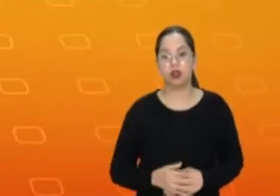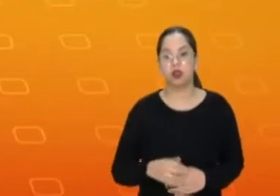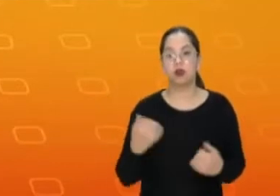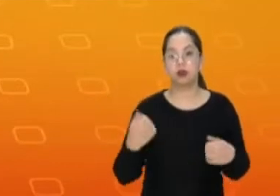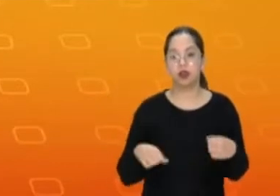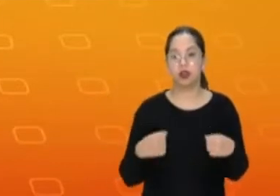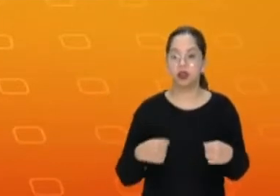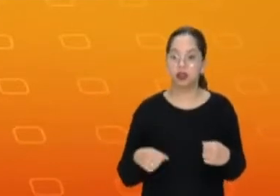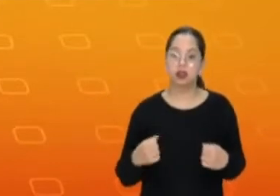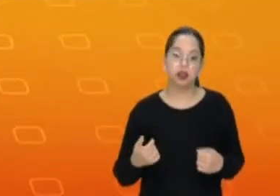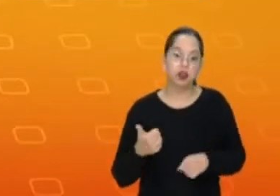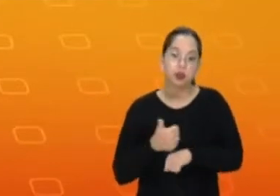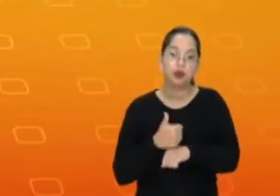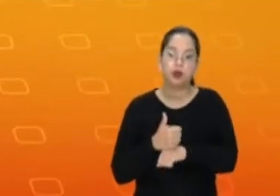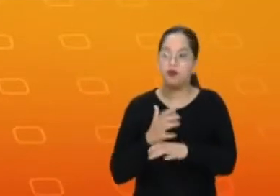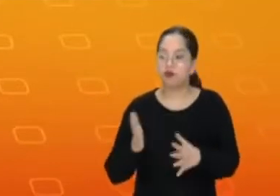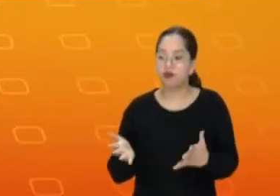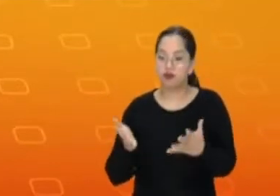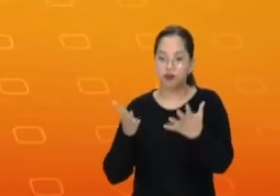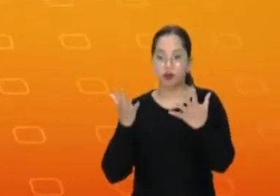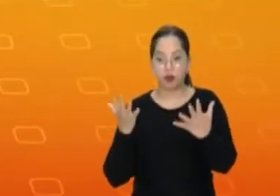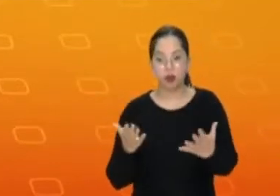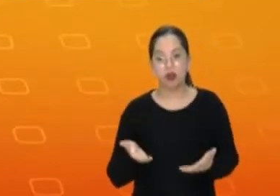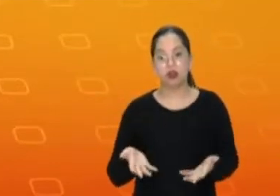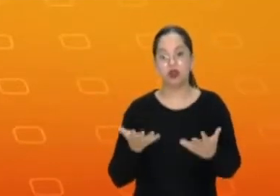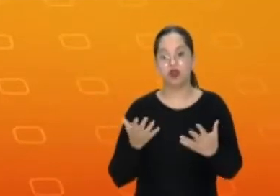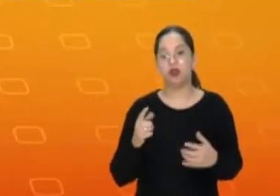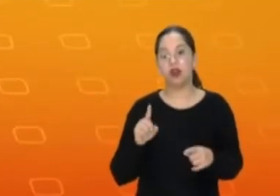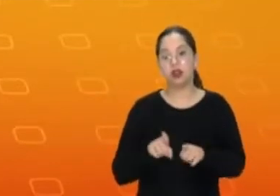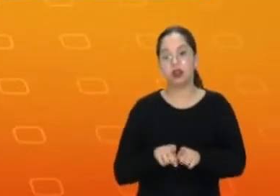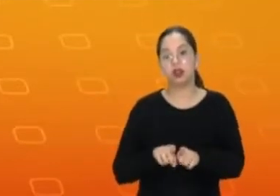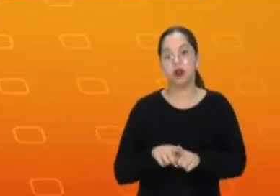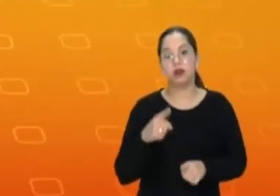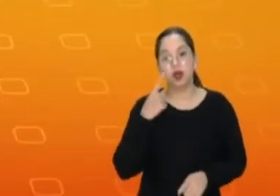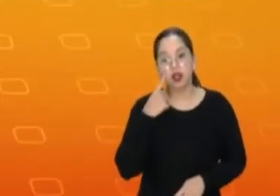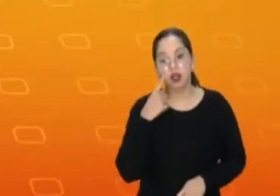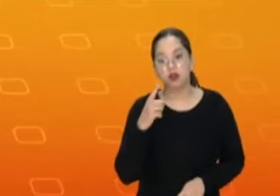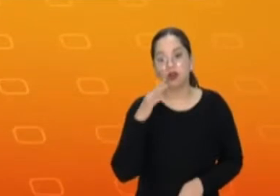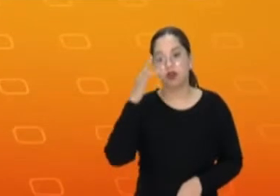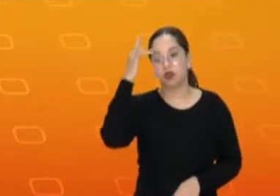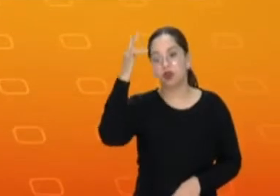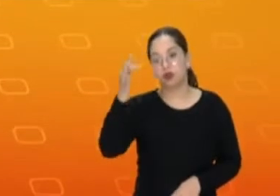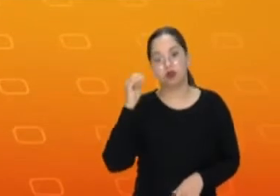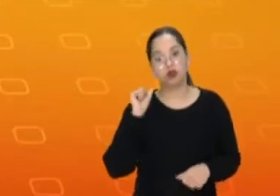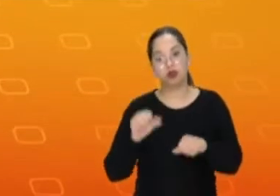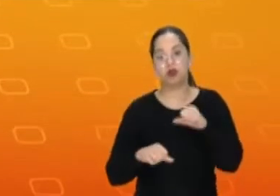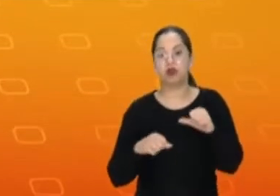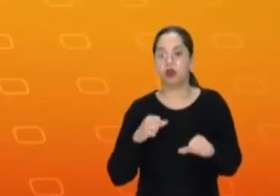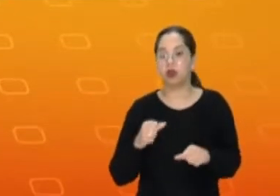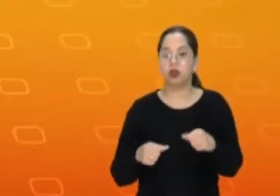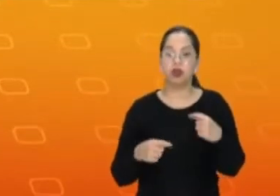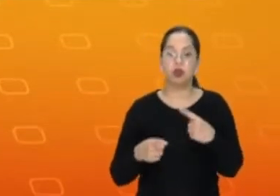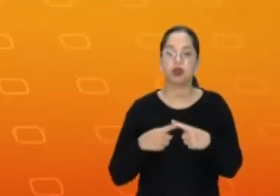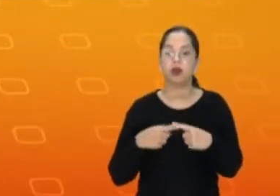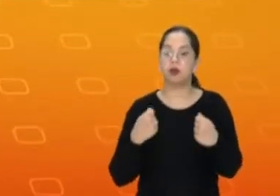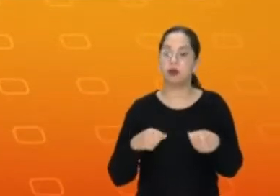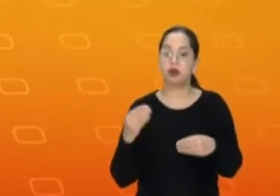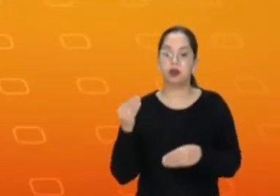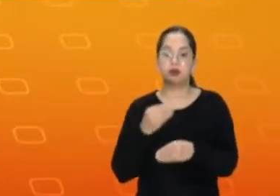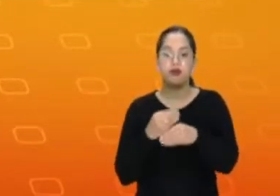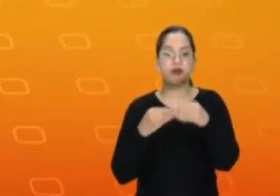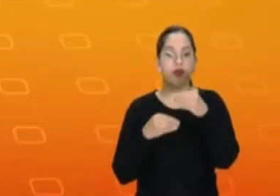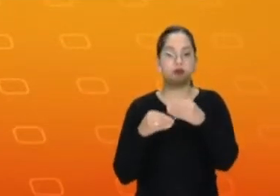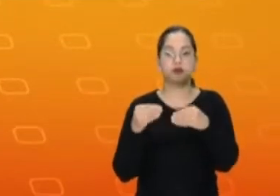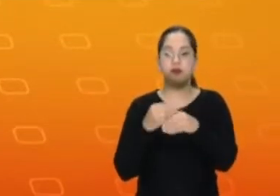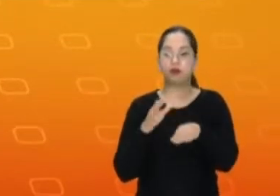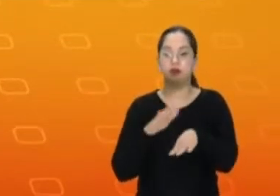esses profissionais que estão dentro da casa, mas também de olho no, nas mudanças que estão tendo, porque você vai ter que agregar cada vez mais gente. Mas eu,